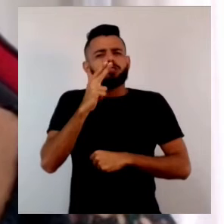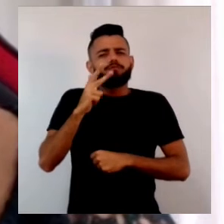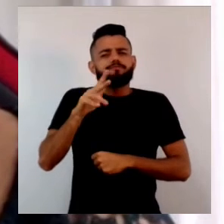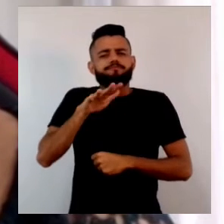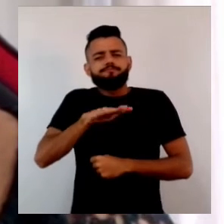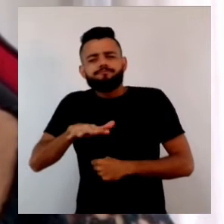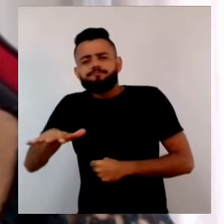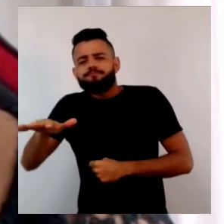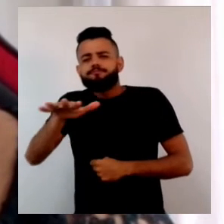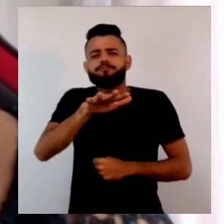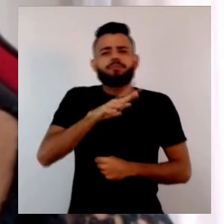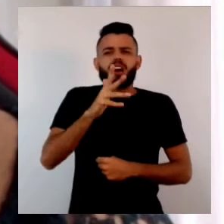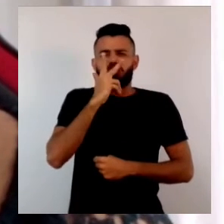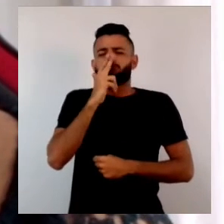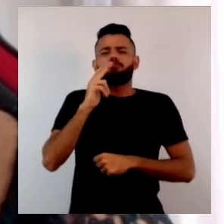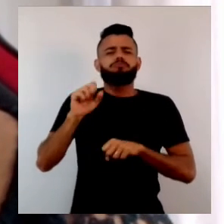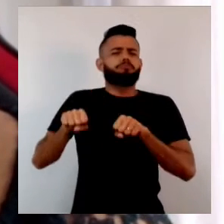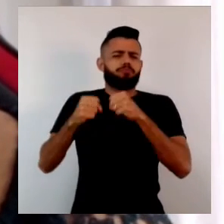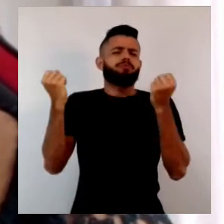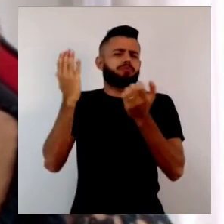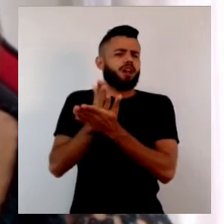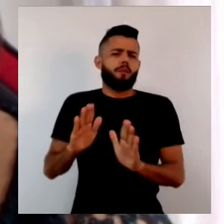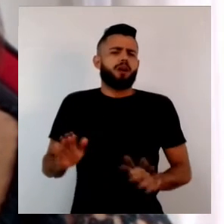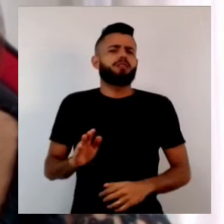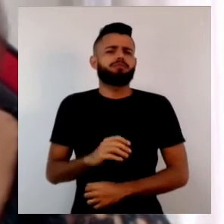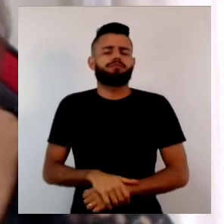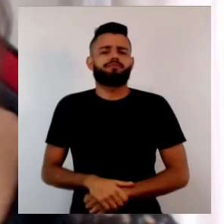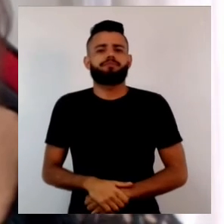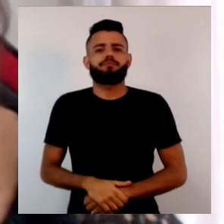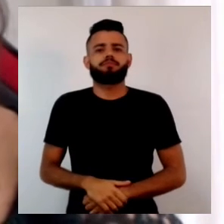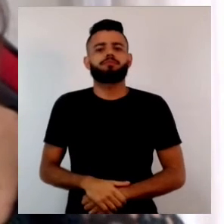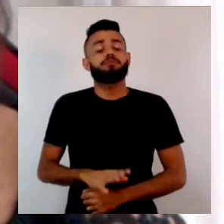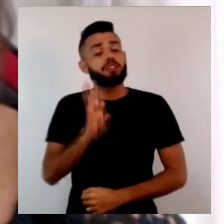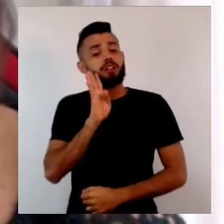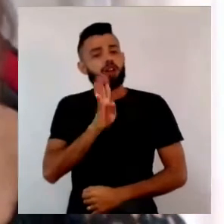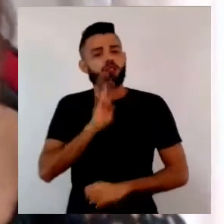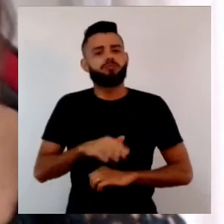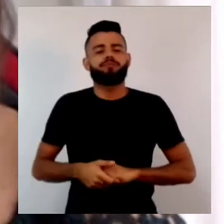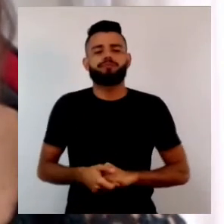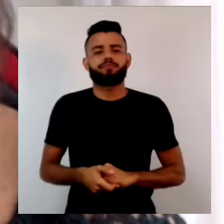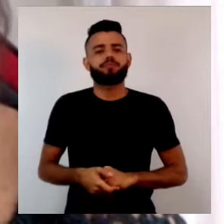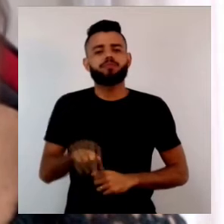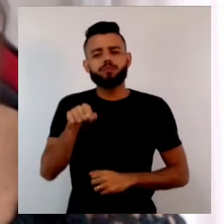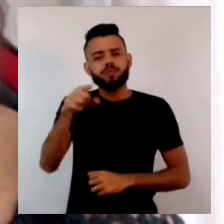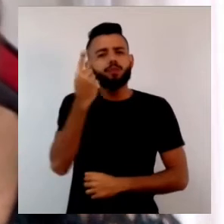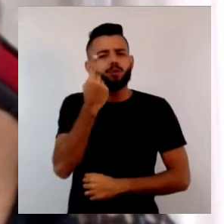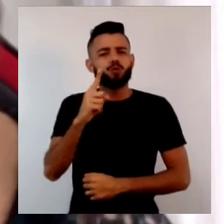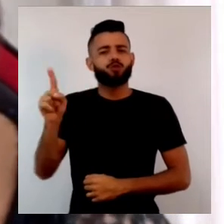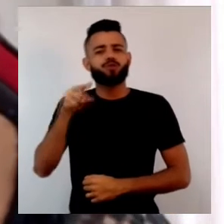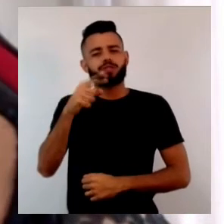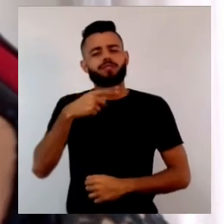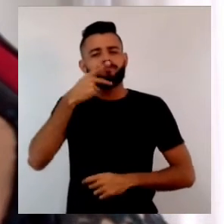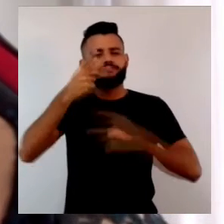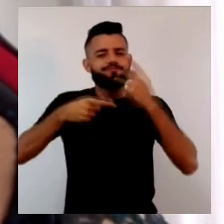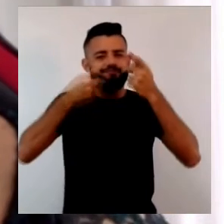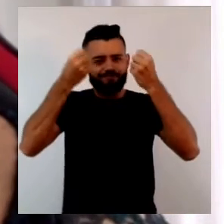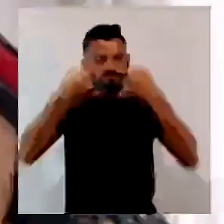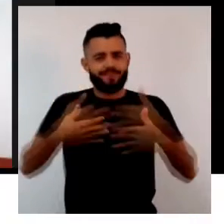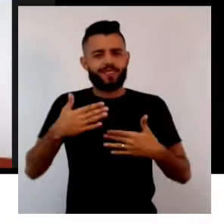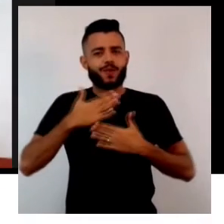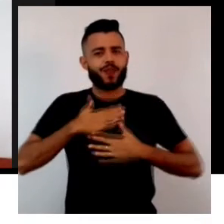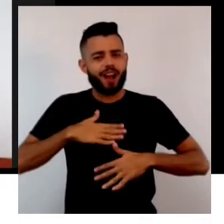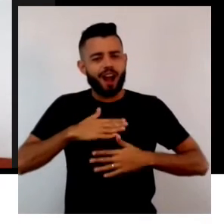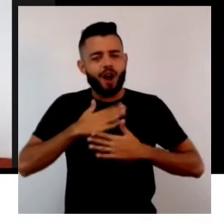quebrada. Legal, Carla. Pedro, eu te deixei por último para você chegar com calma e poder respirar.